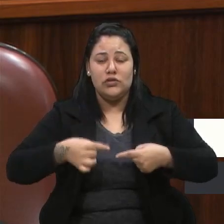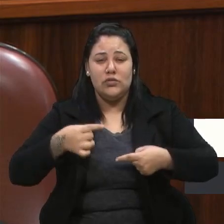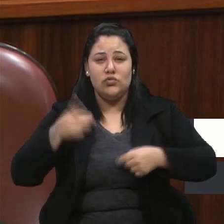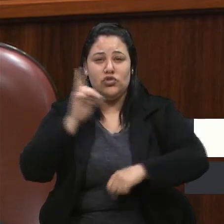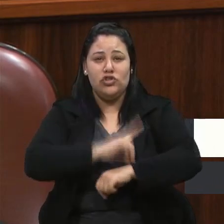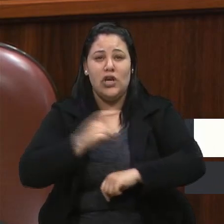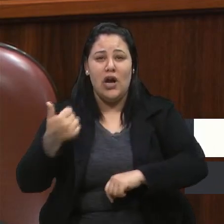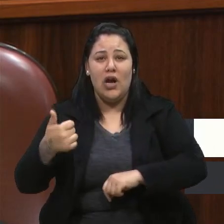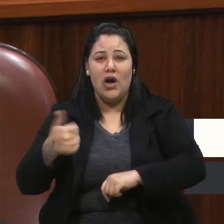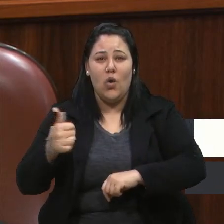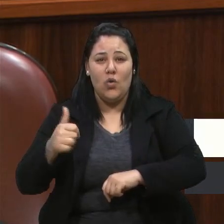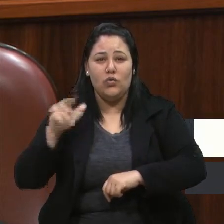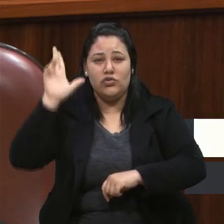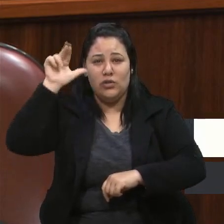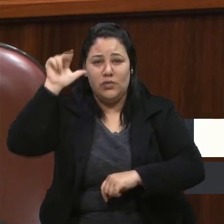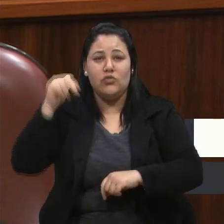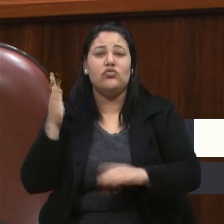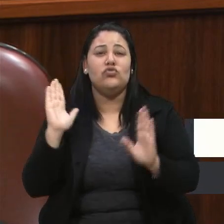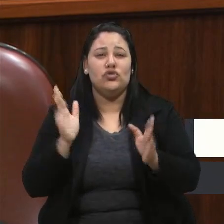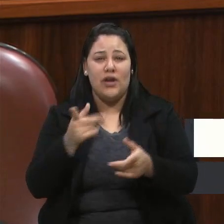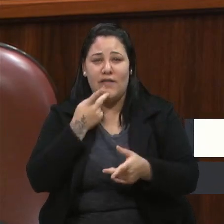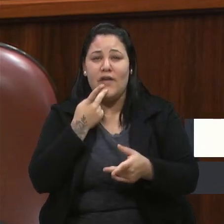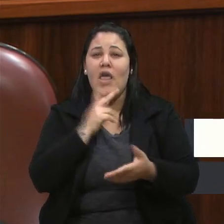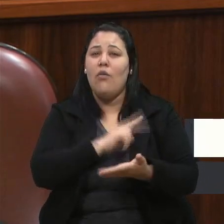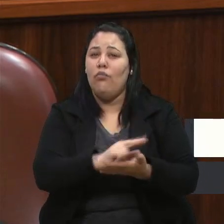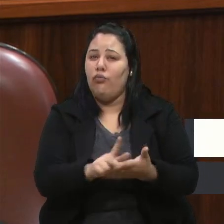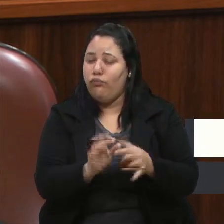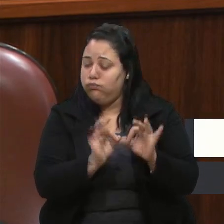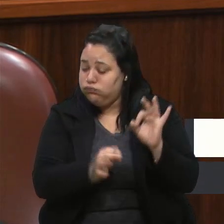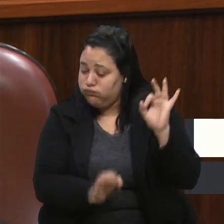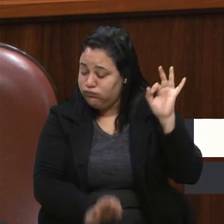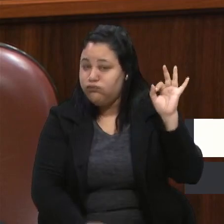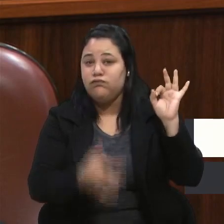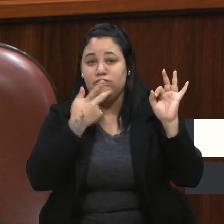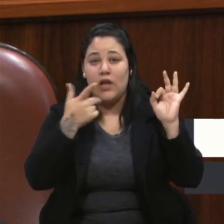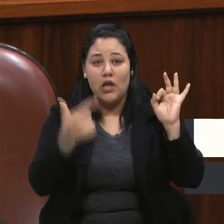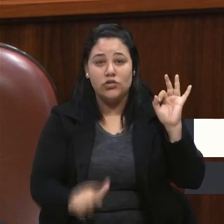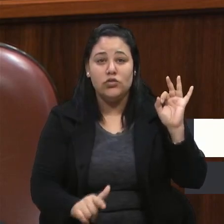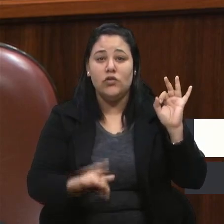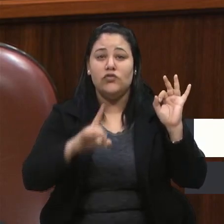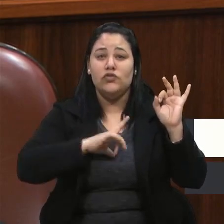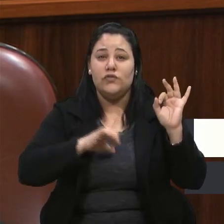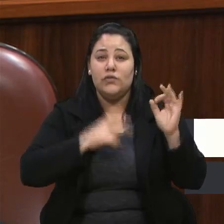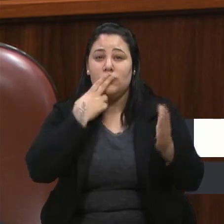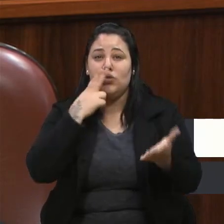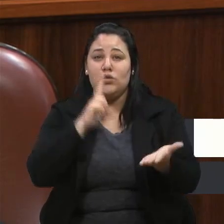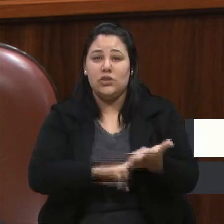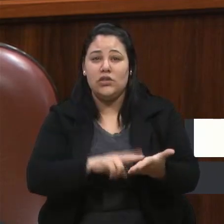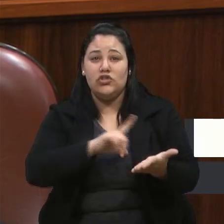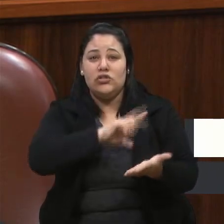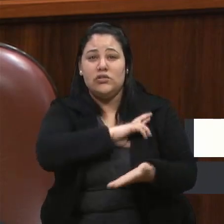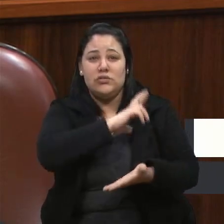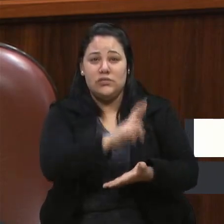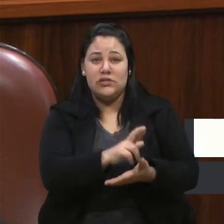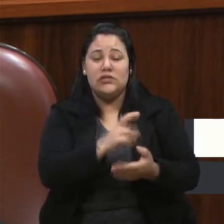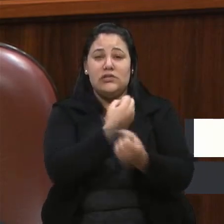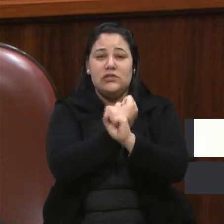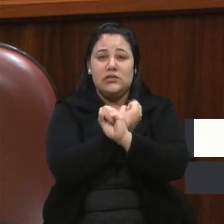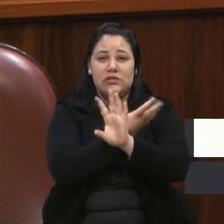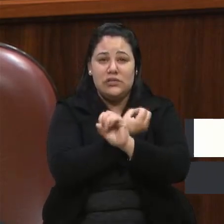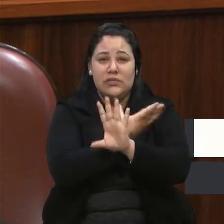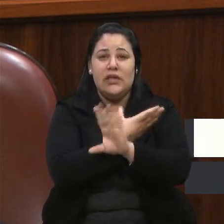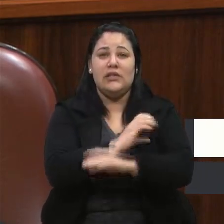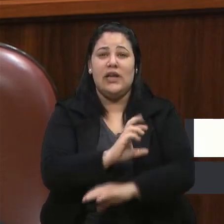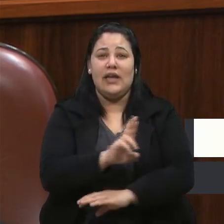eu já falei várias vezes disso nessa casa e vou falar novamente, nós tiramos uma carta, tinha representante da SMED, da